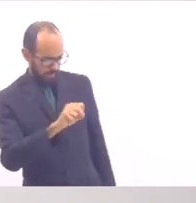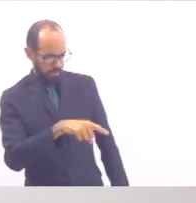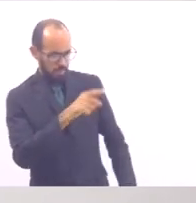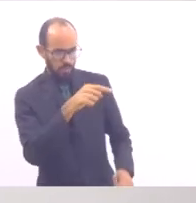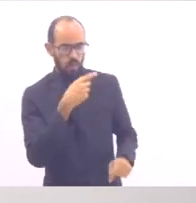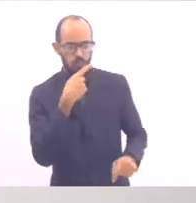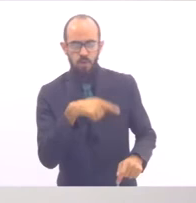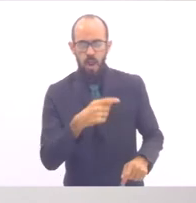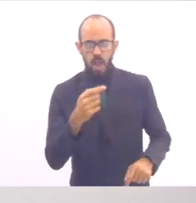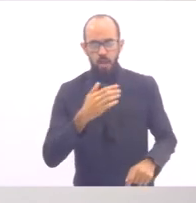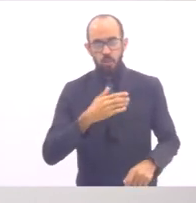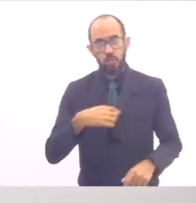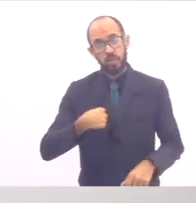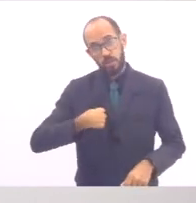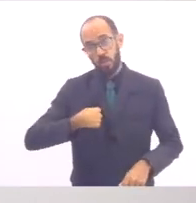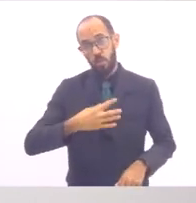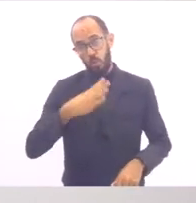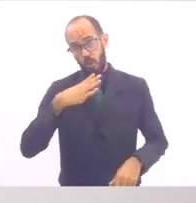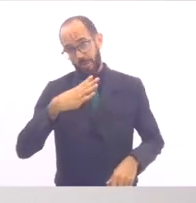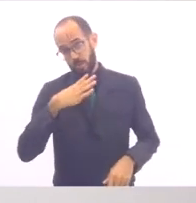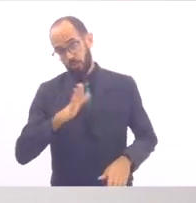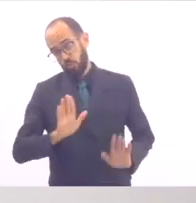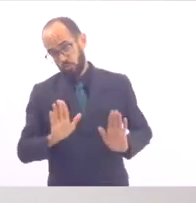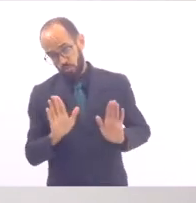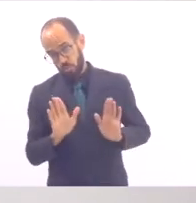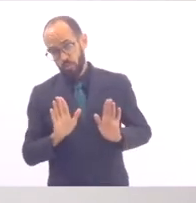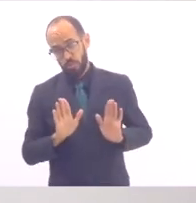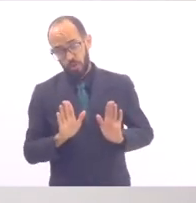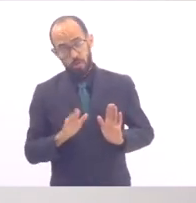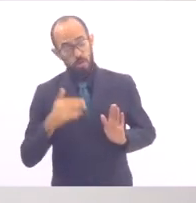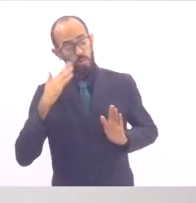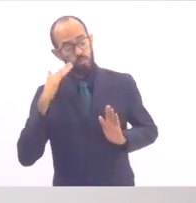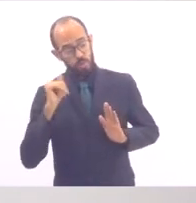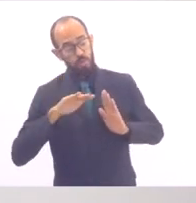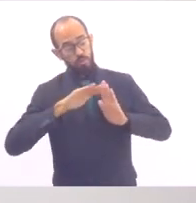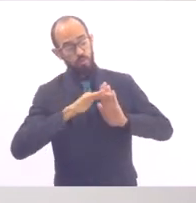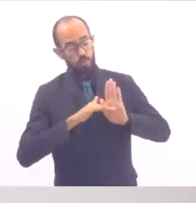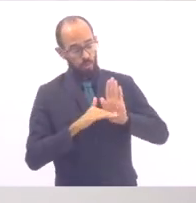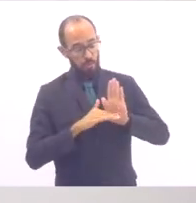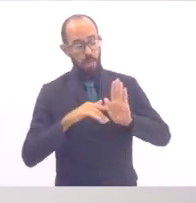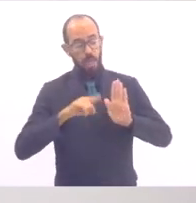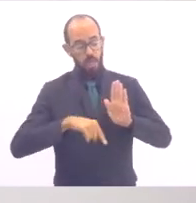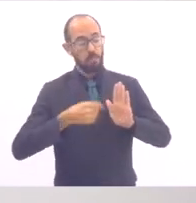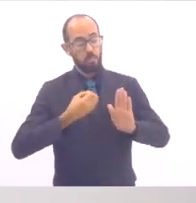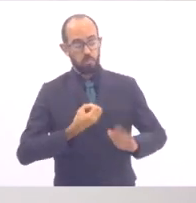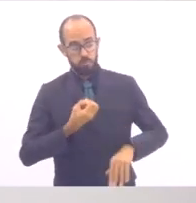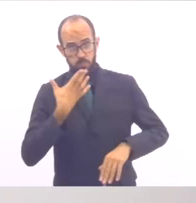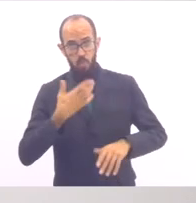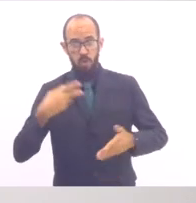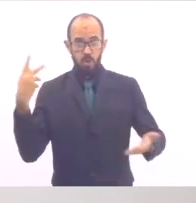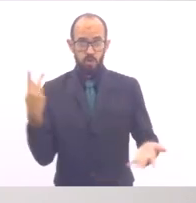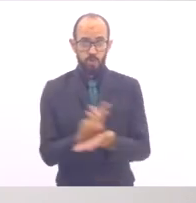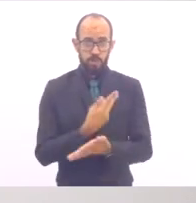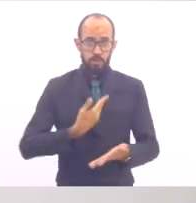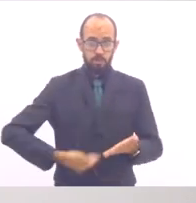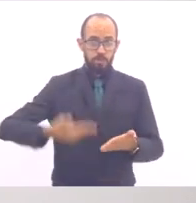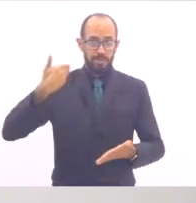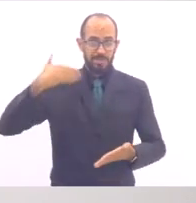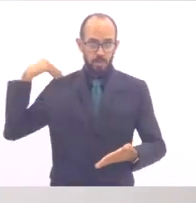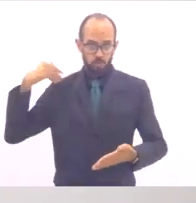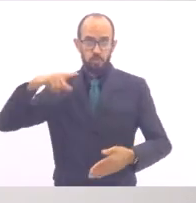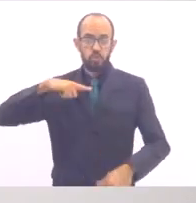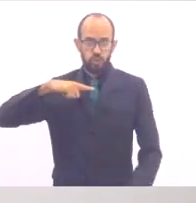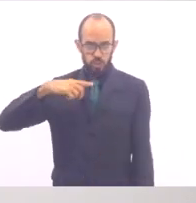vou falar o que eu conheço e o que eu sei sobre o programa, um programa excelente, que acontecia, que a gente tinha essa verba,